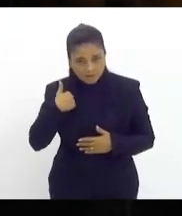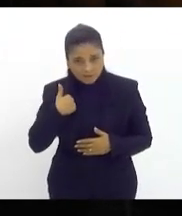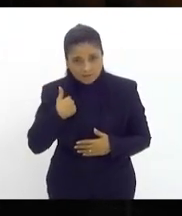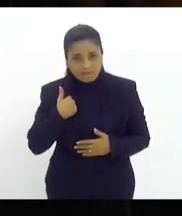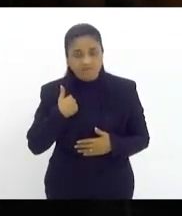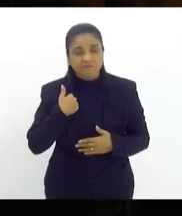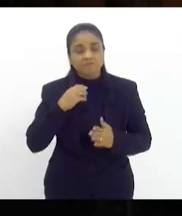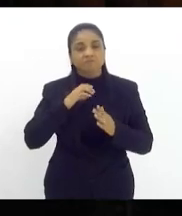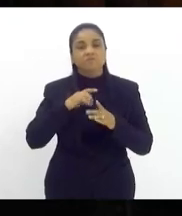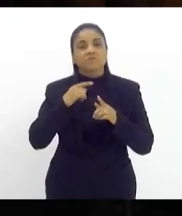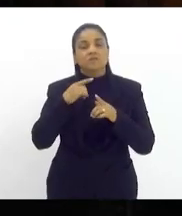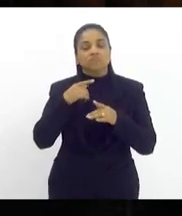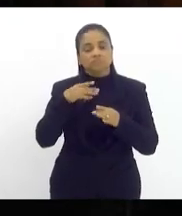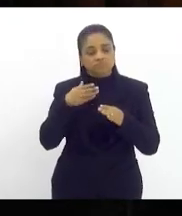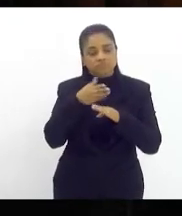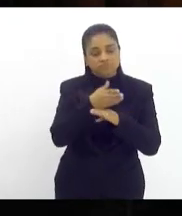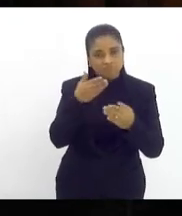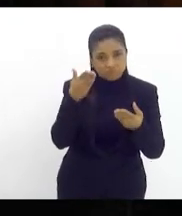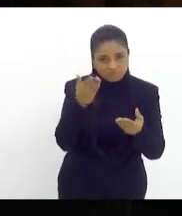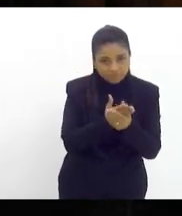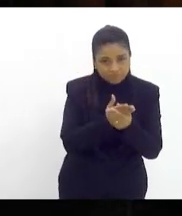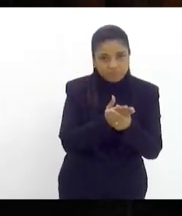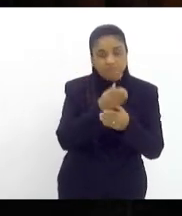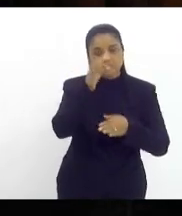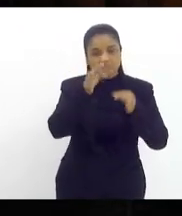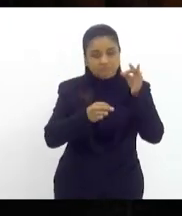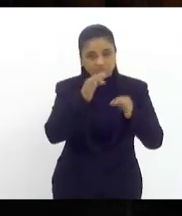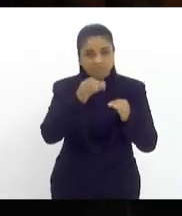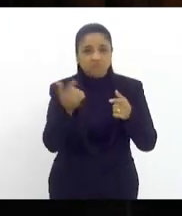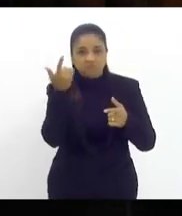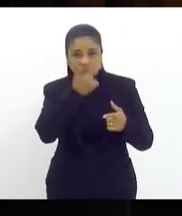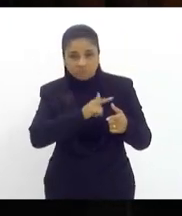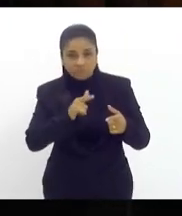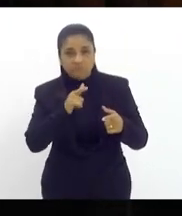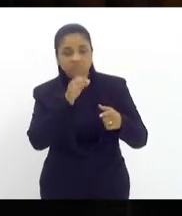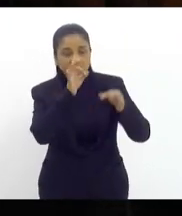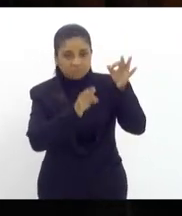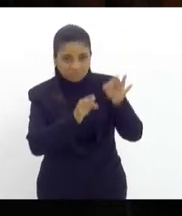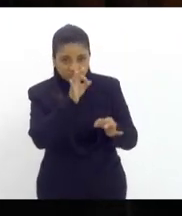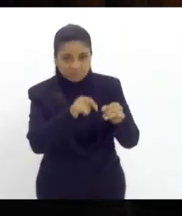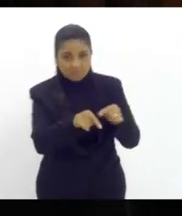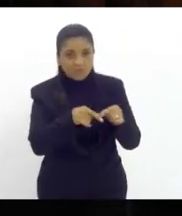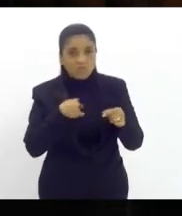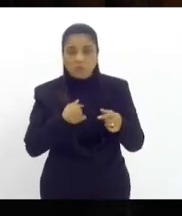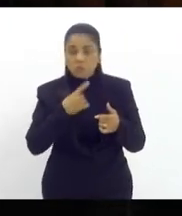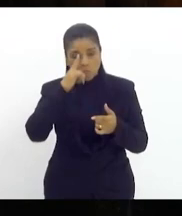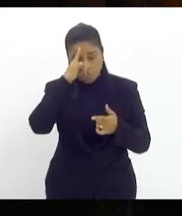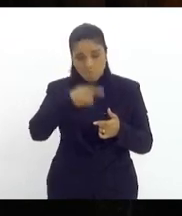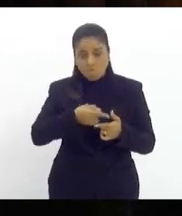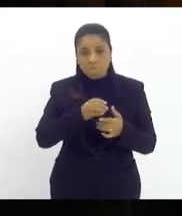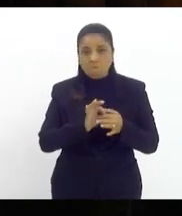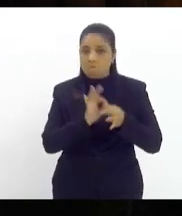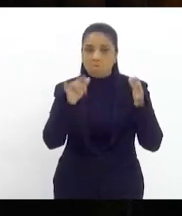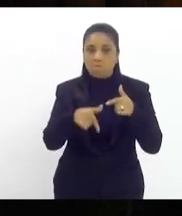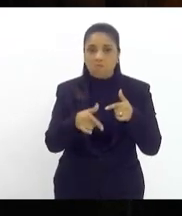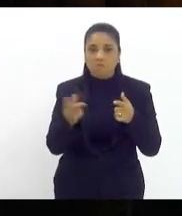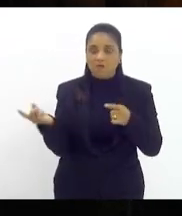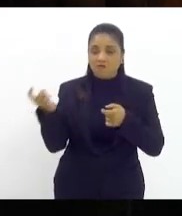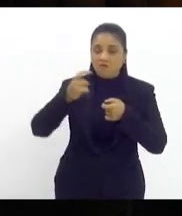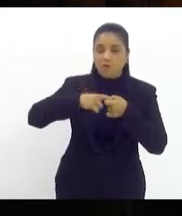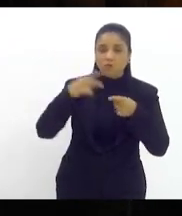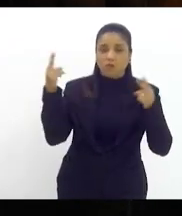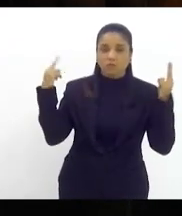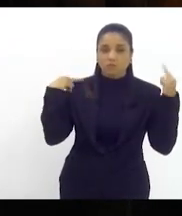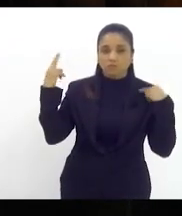entraram na justiça ganharam no tribunal regional do trabalho e até agora não foi executada a ordem judicial de retornar com os cobradores